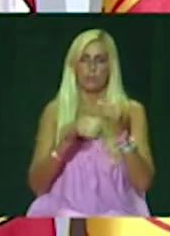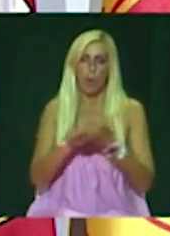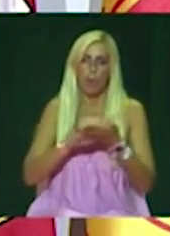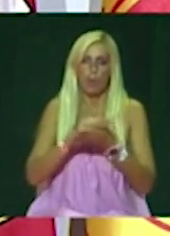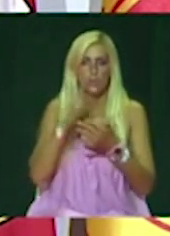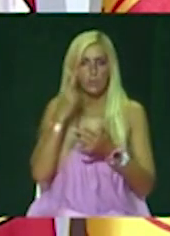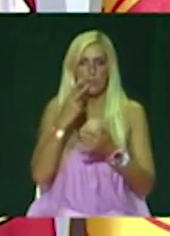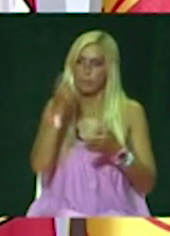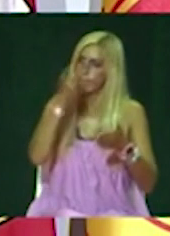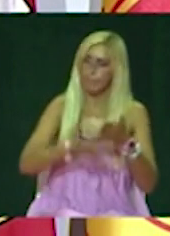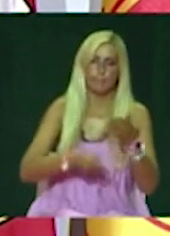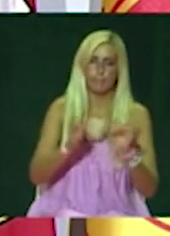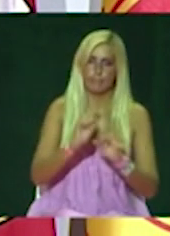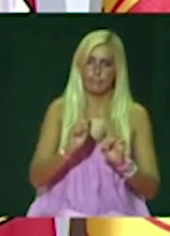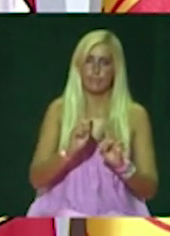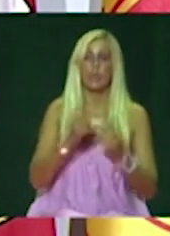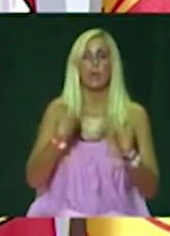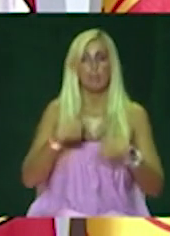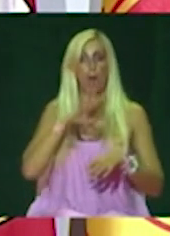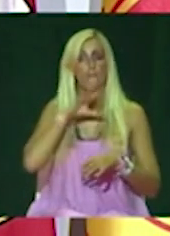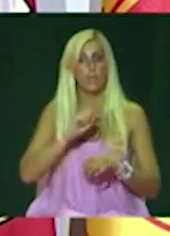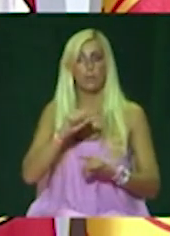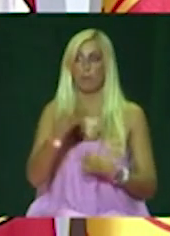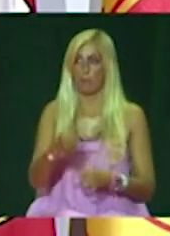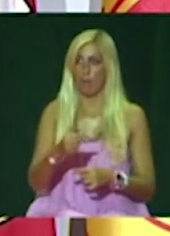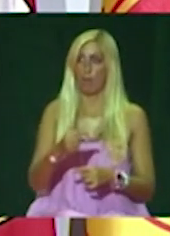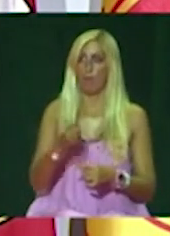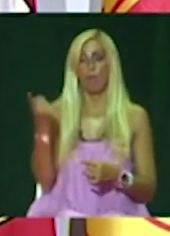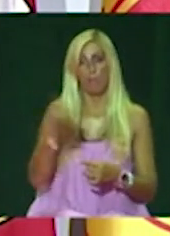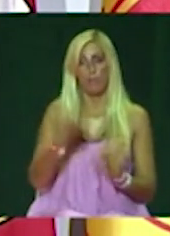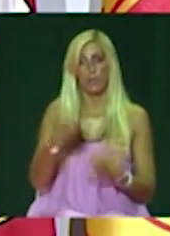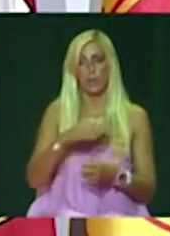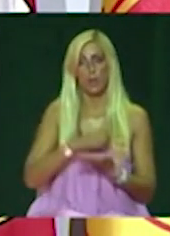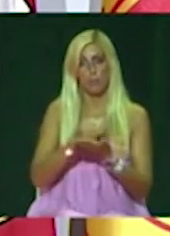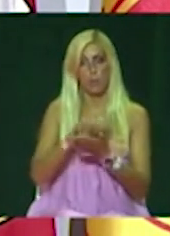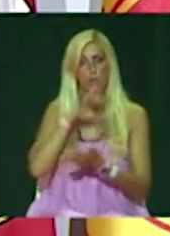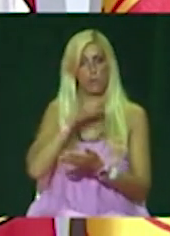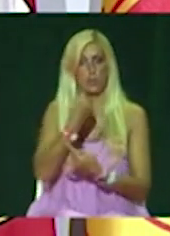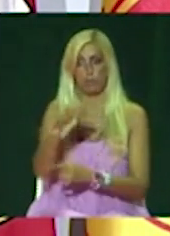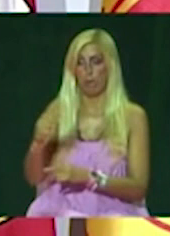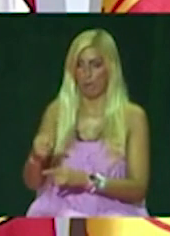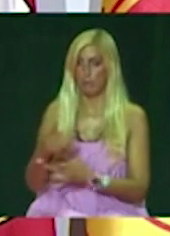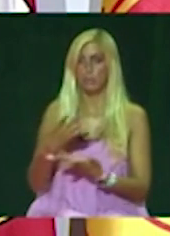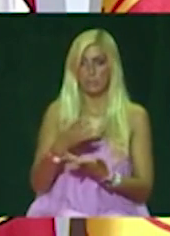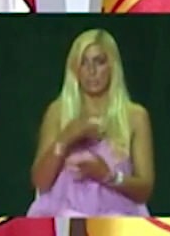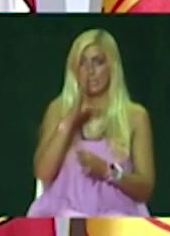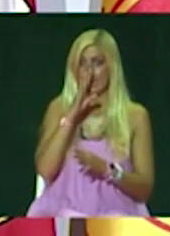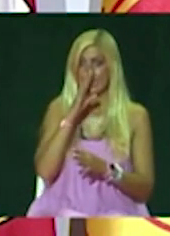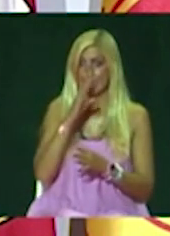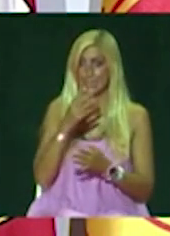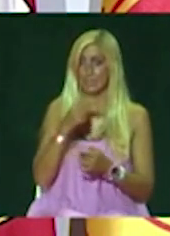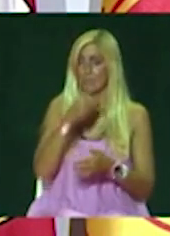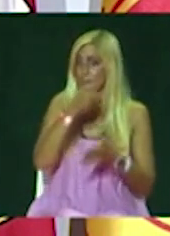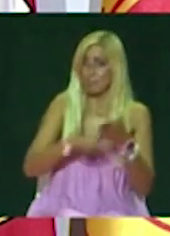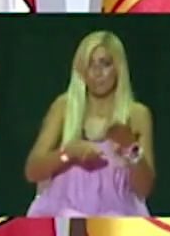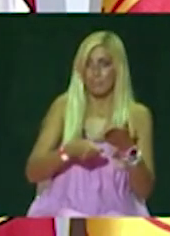são tributadas. Mas também têm filhos e também merecem ter apoio pelos filhos que têm. E não tendo coleta,